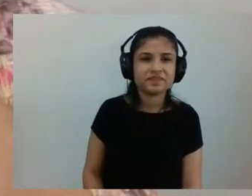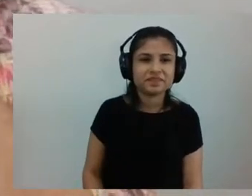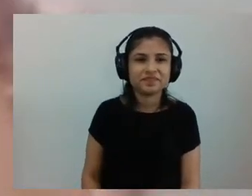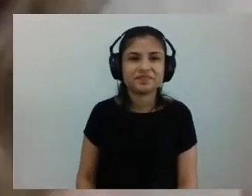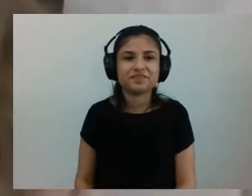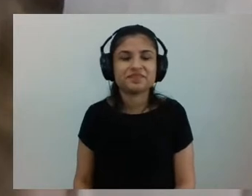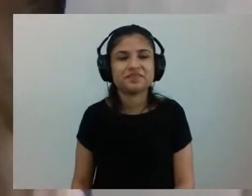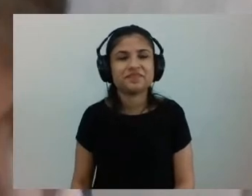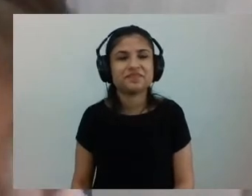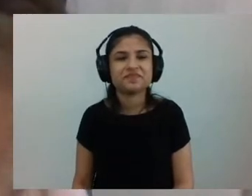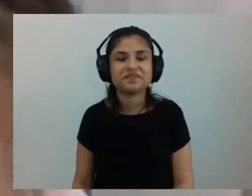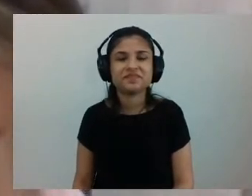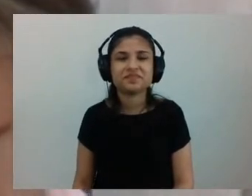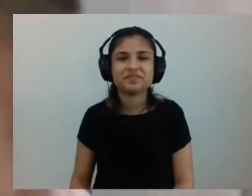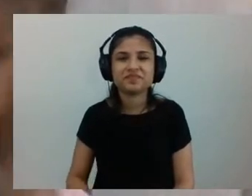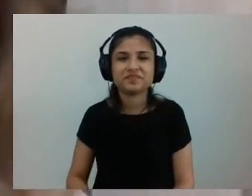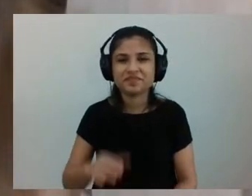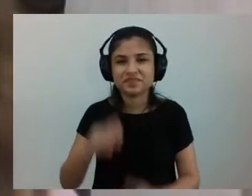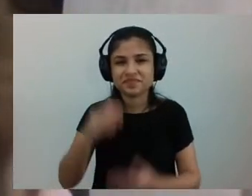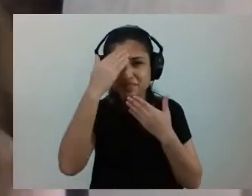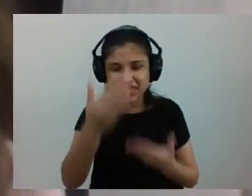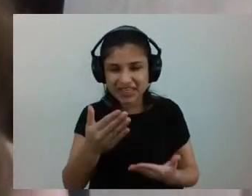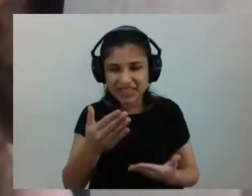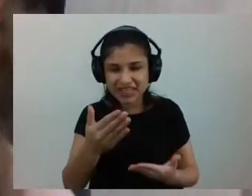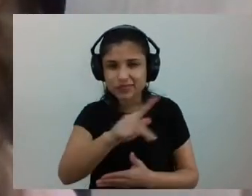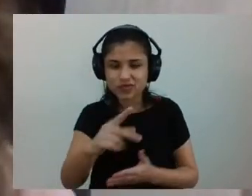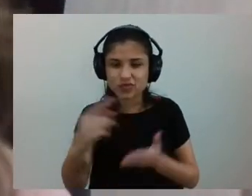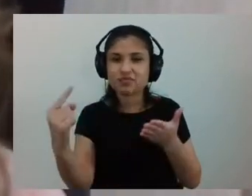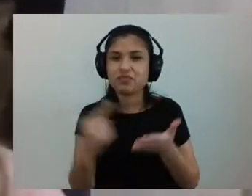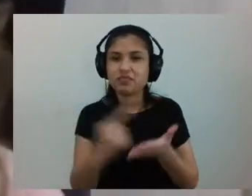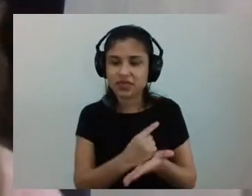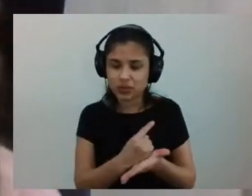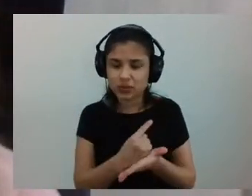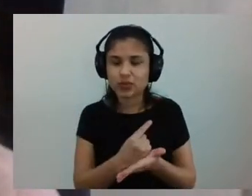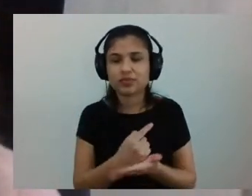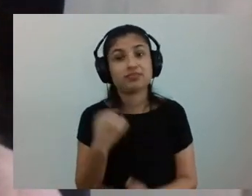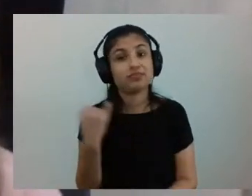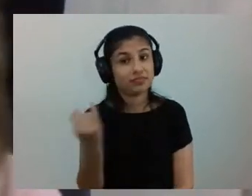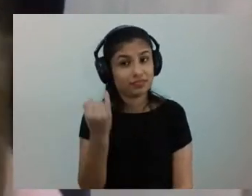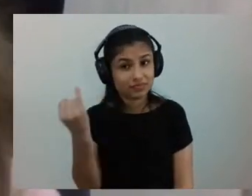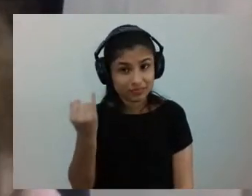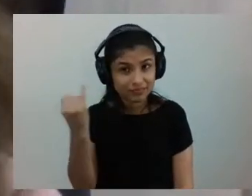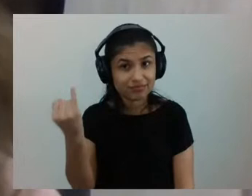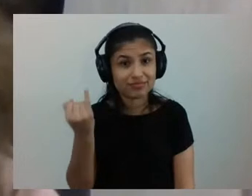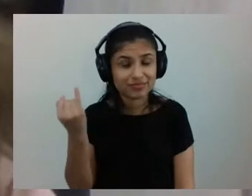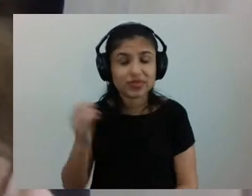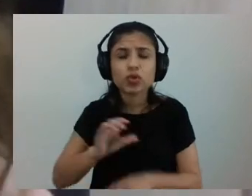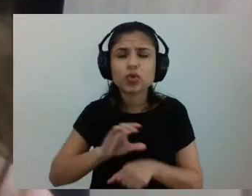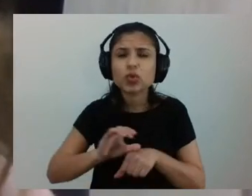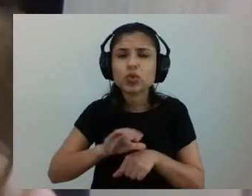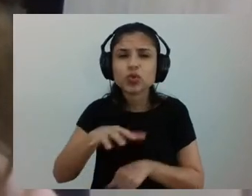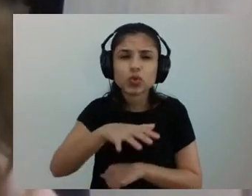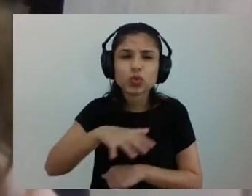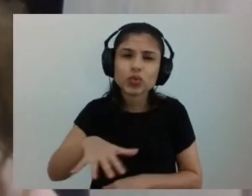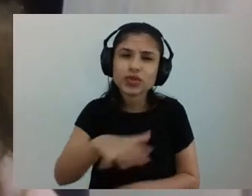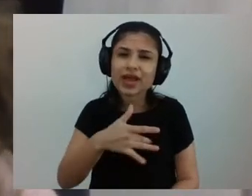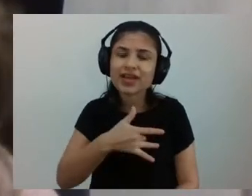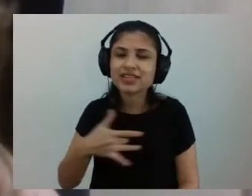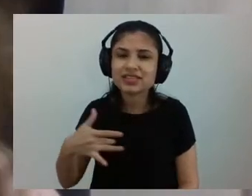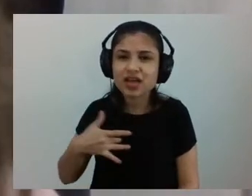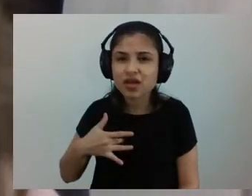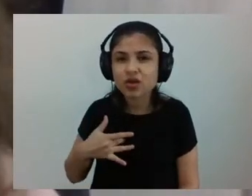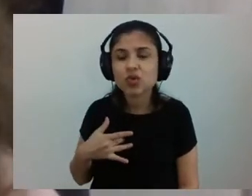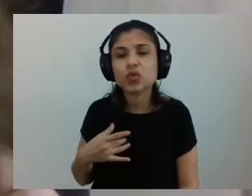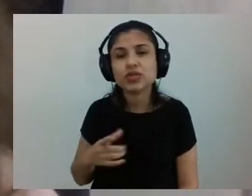Obrigada, Carla, pela pergunta. Acho extremamente importante. Os cursos da área da saúde, né, eles têm